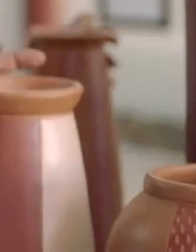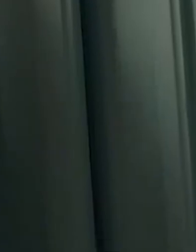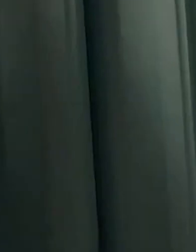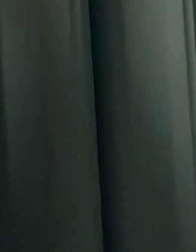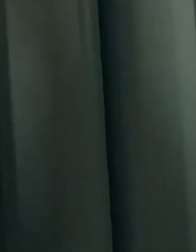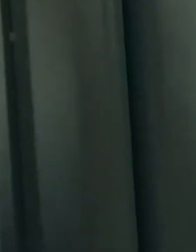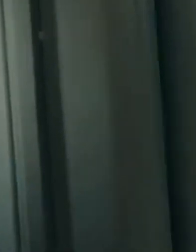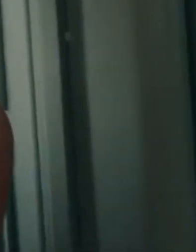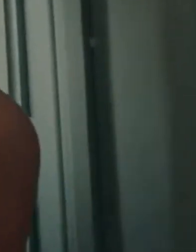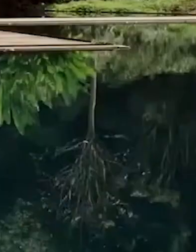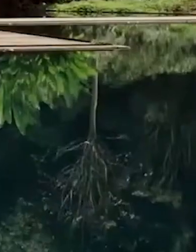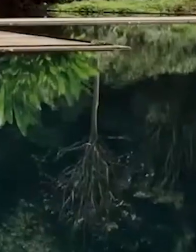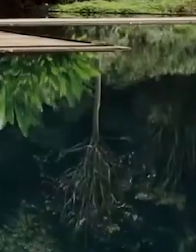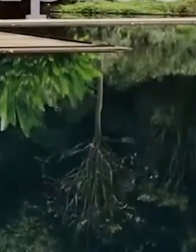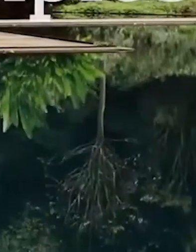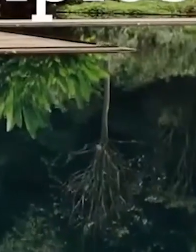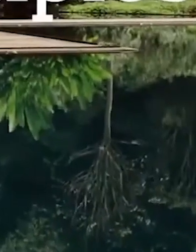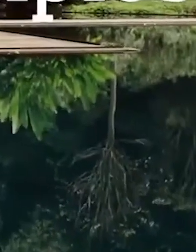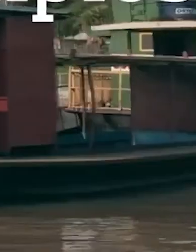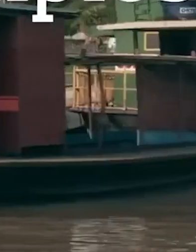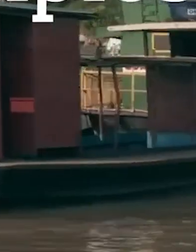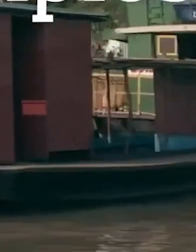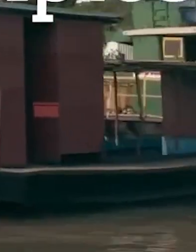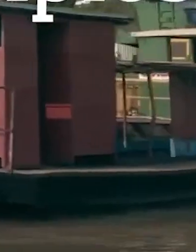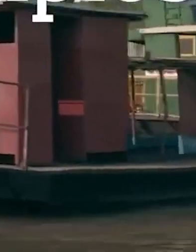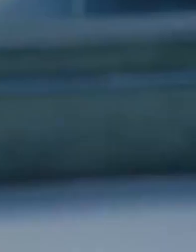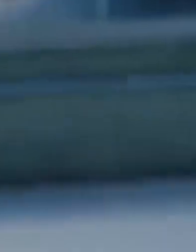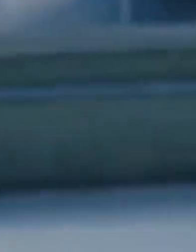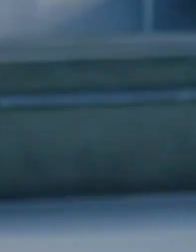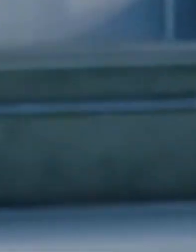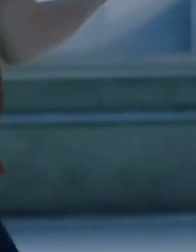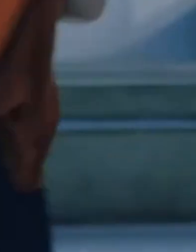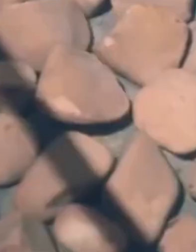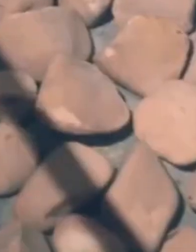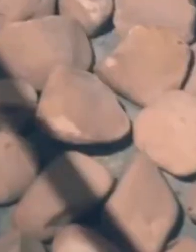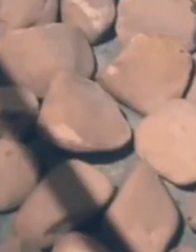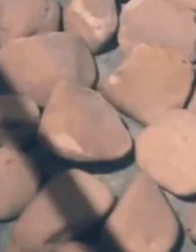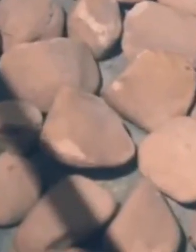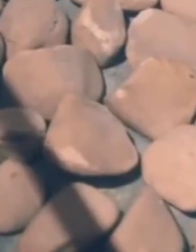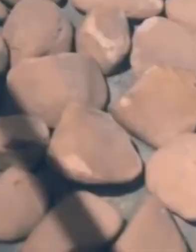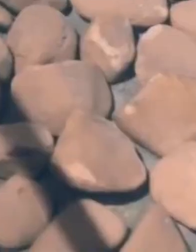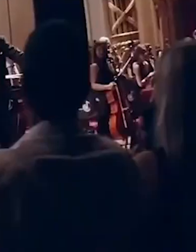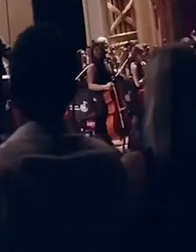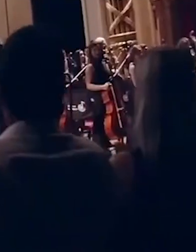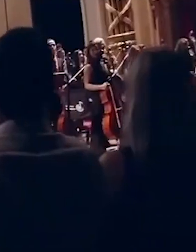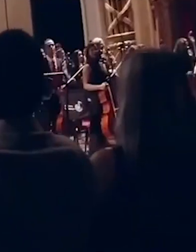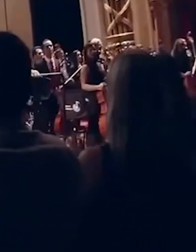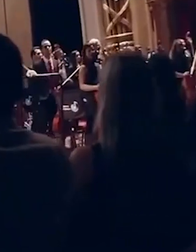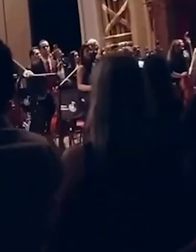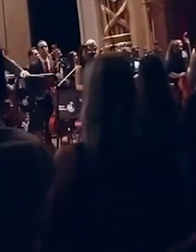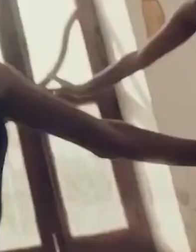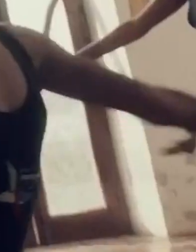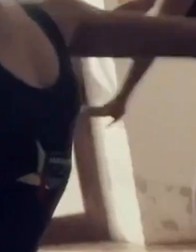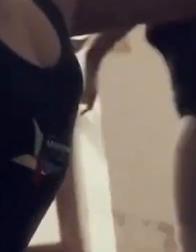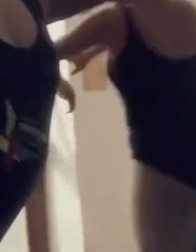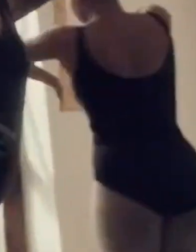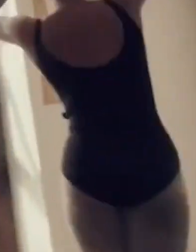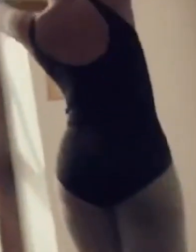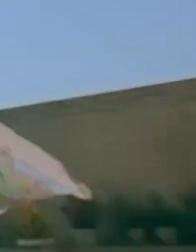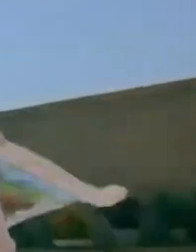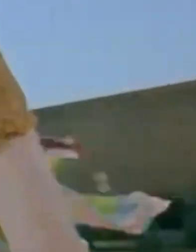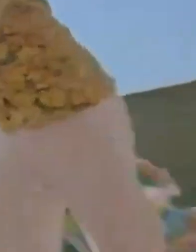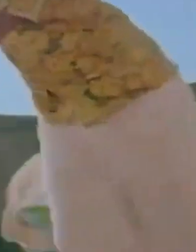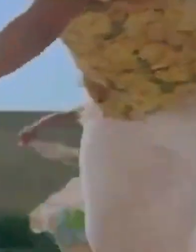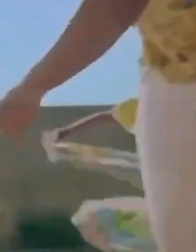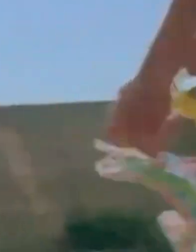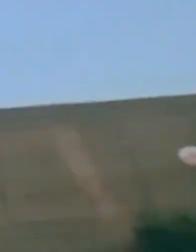ou patrocinados em mais de 160 municípios. Onde tem cultura, a Vale está.